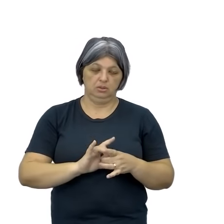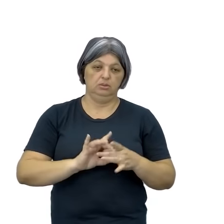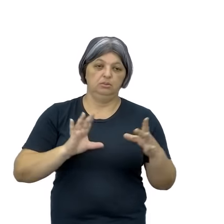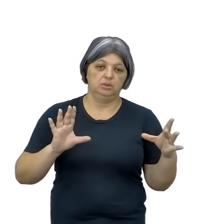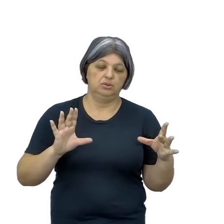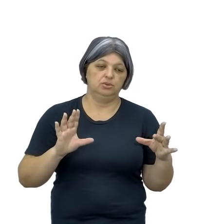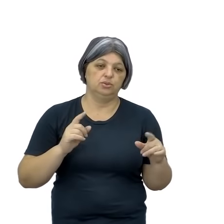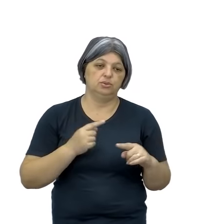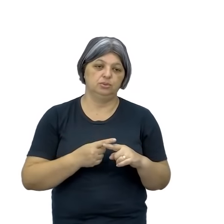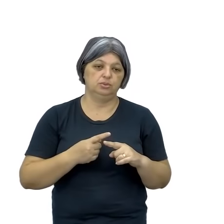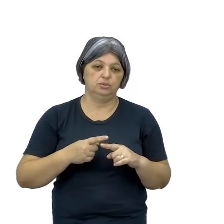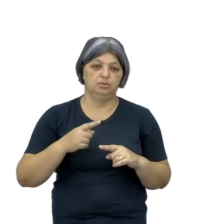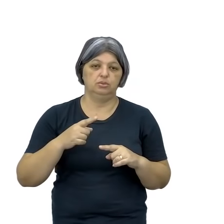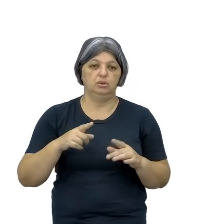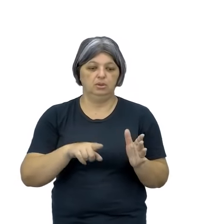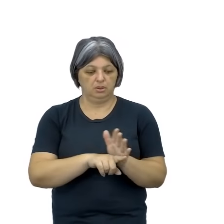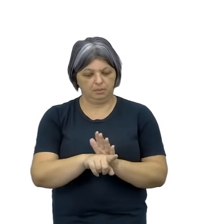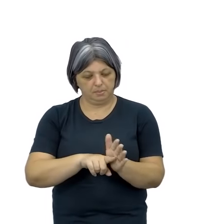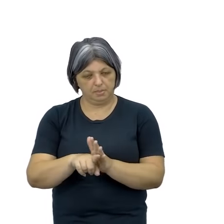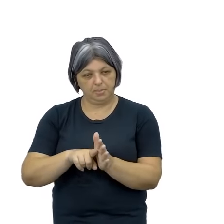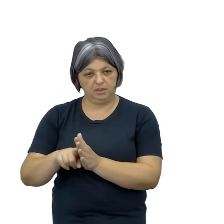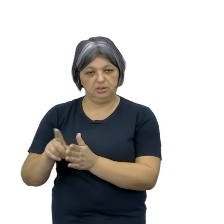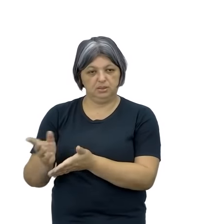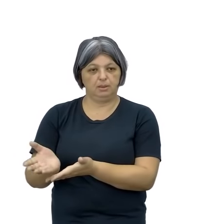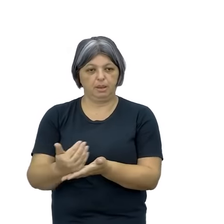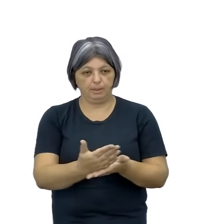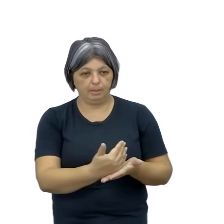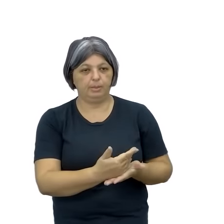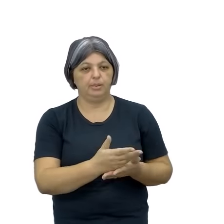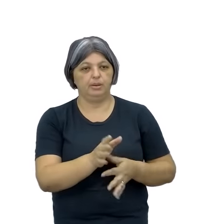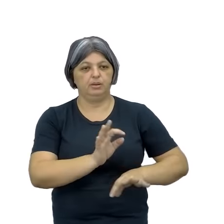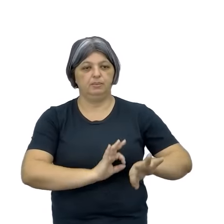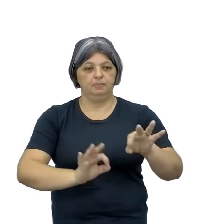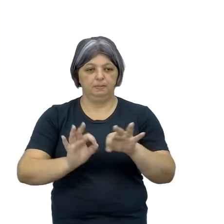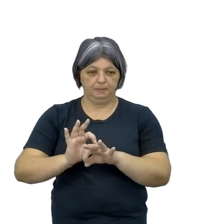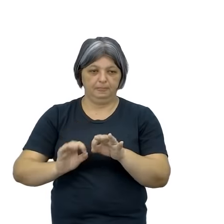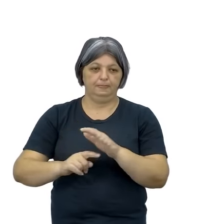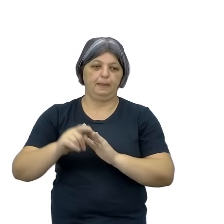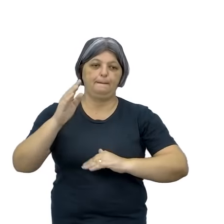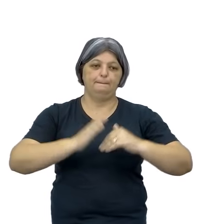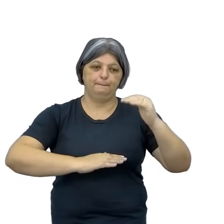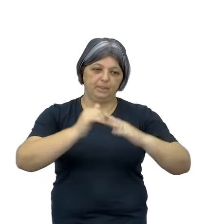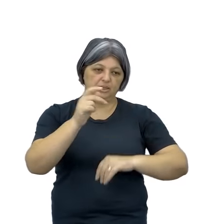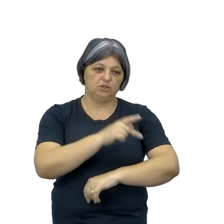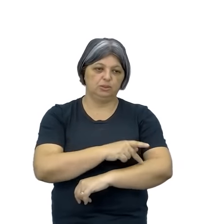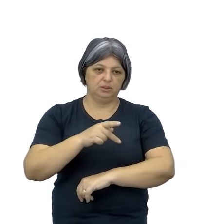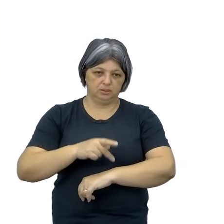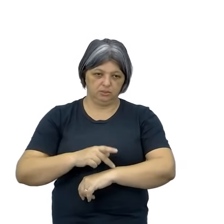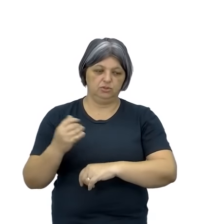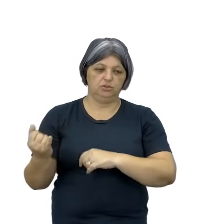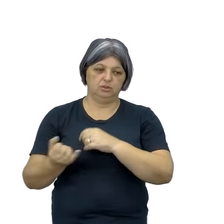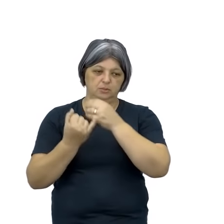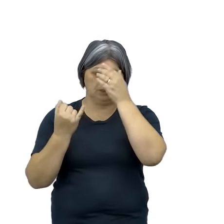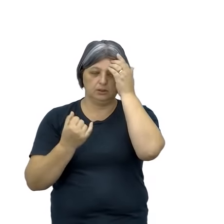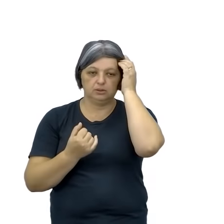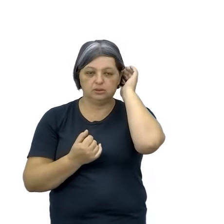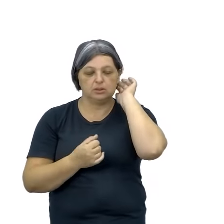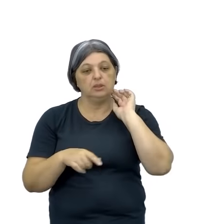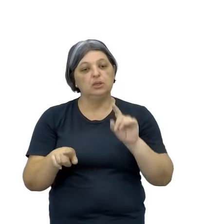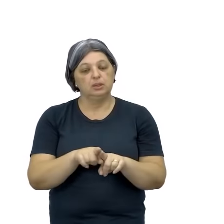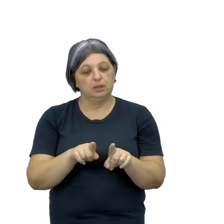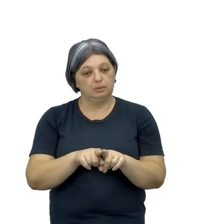tracem diagnósticos, né, bem como elaboração de práticas pedagógicas mais significativas. É o momento